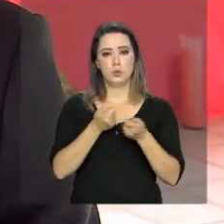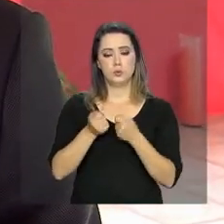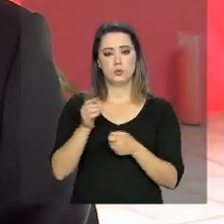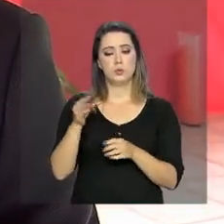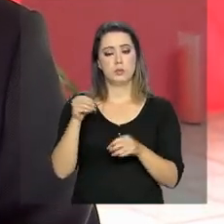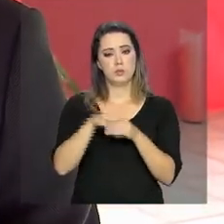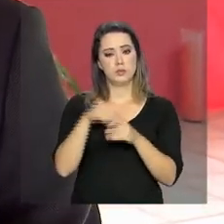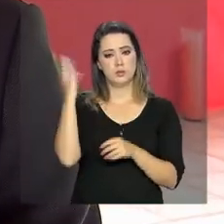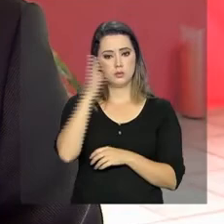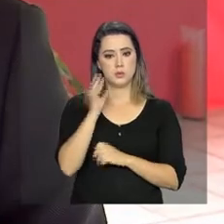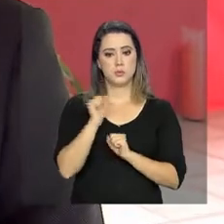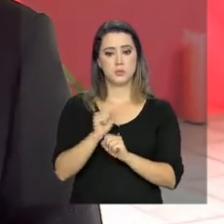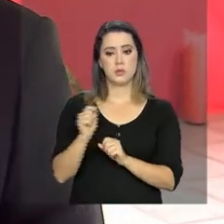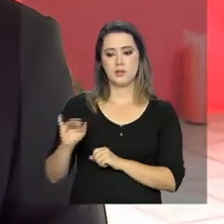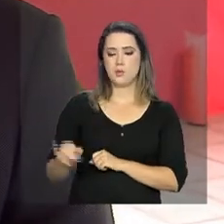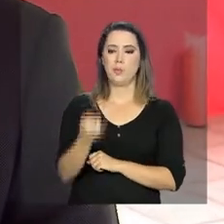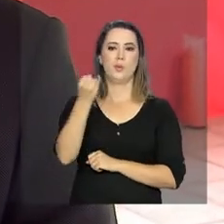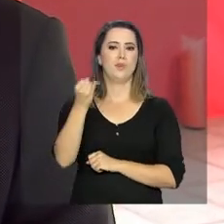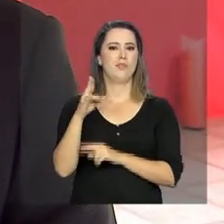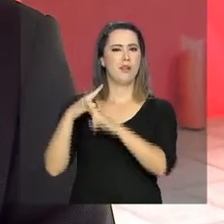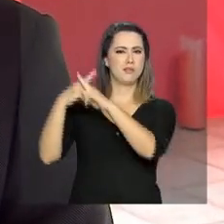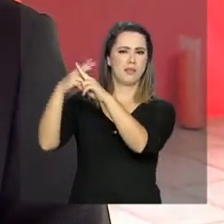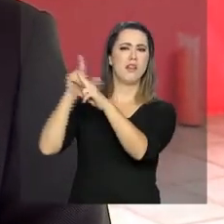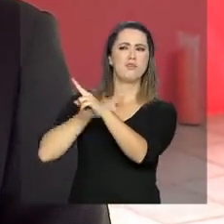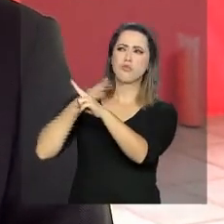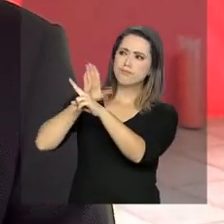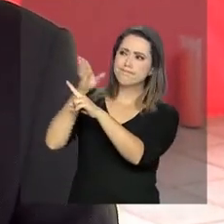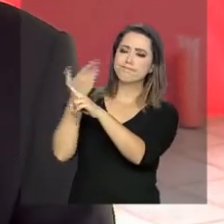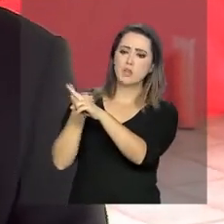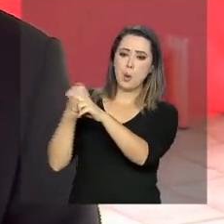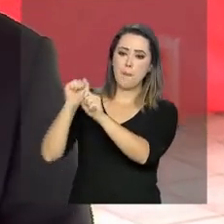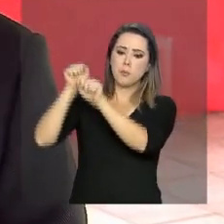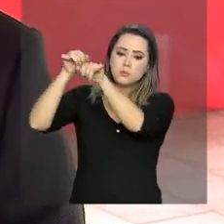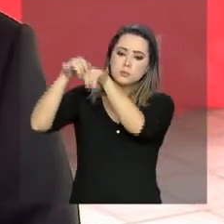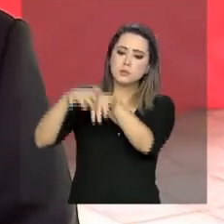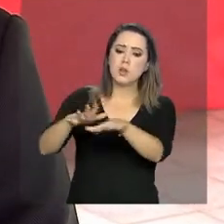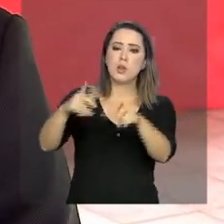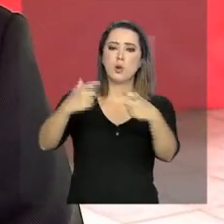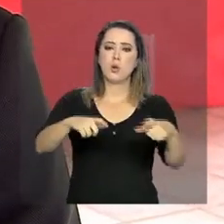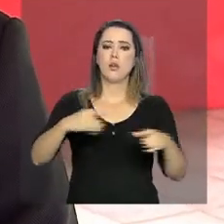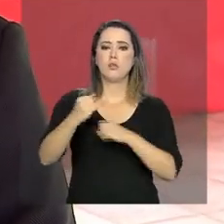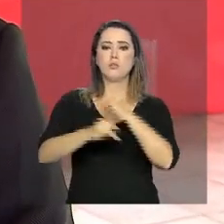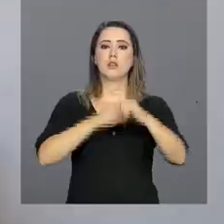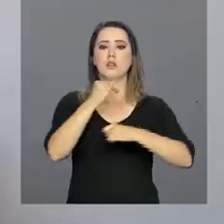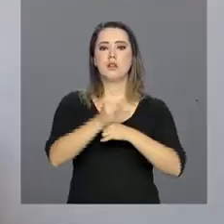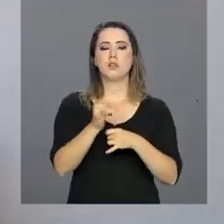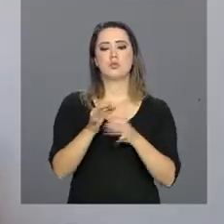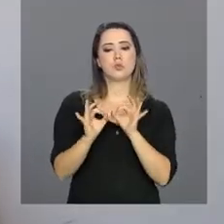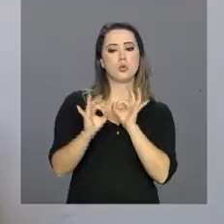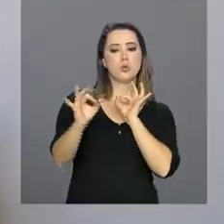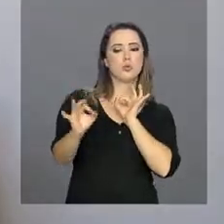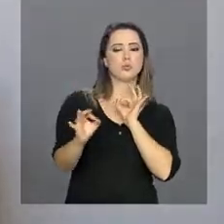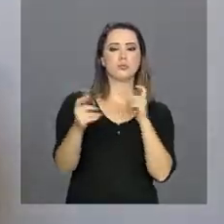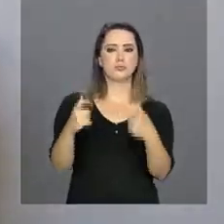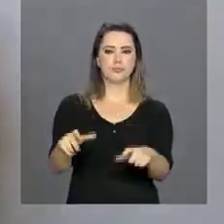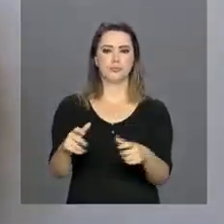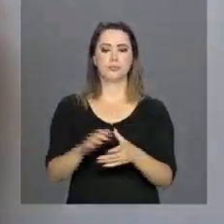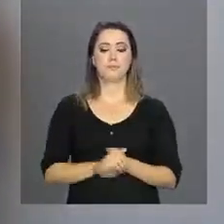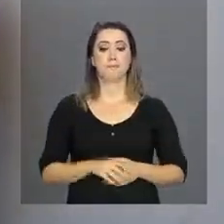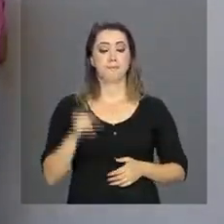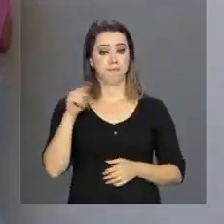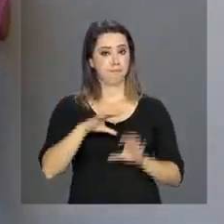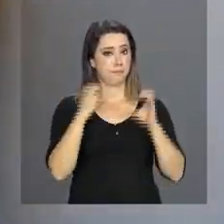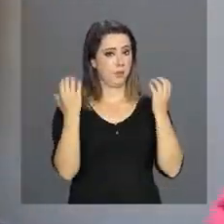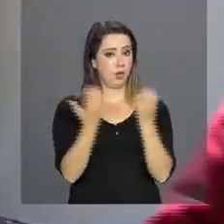também pudesse aproveitar o seu teste levar banda larga de qualidade para cobrir as lacunas que o brasil hoje não tem aqui na comunidade indígena